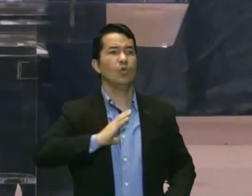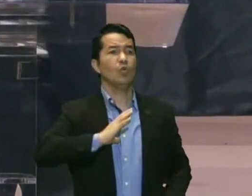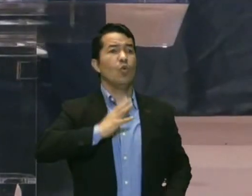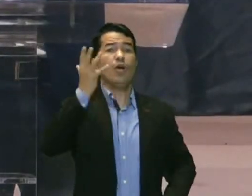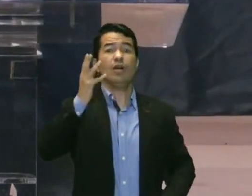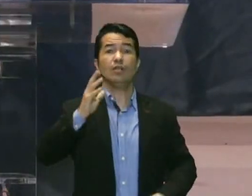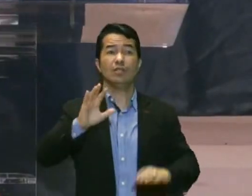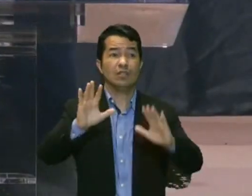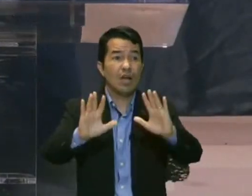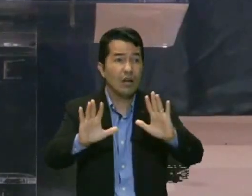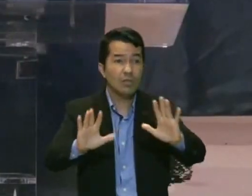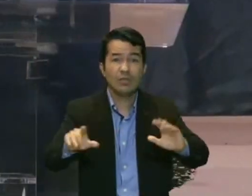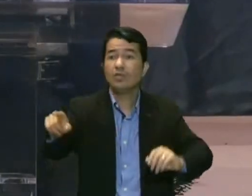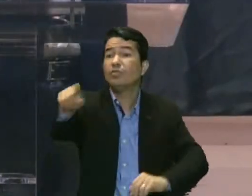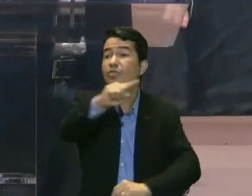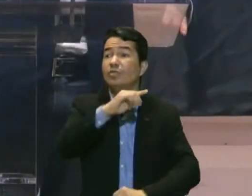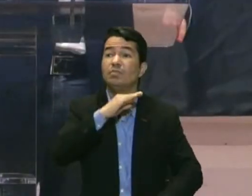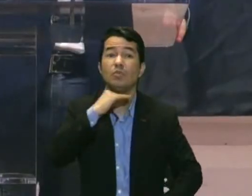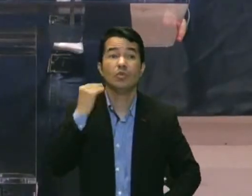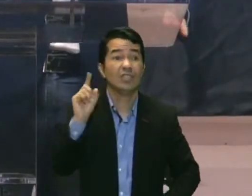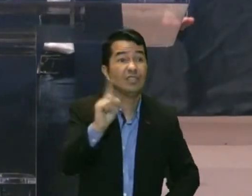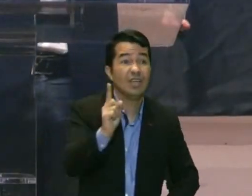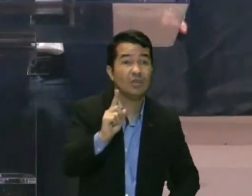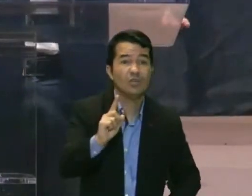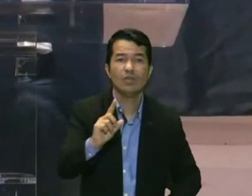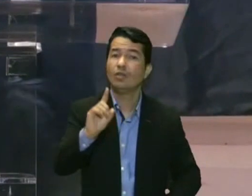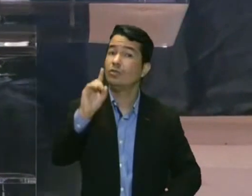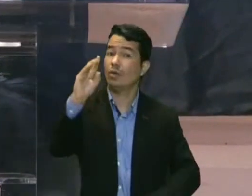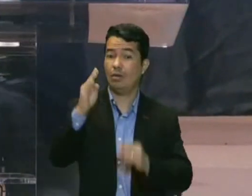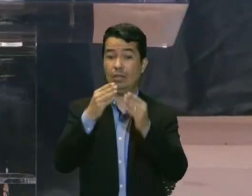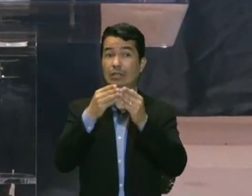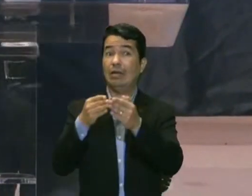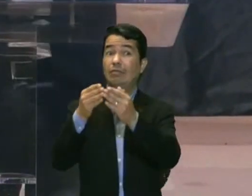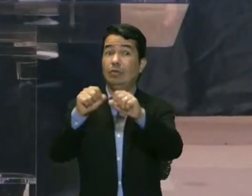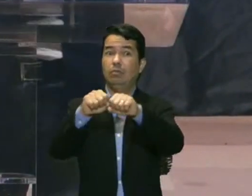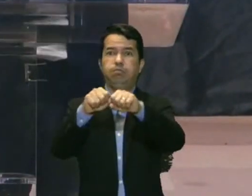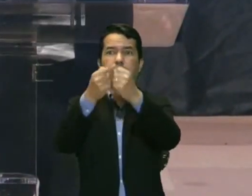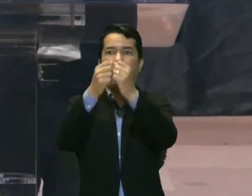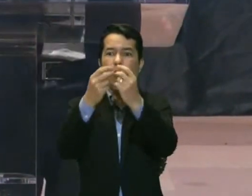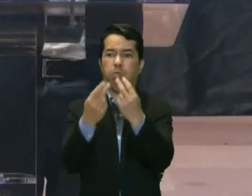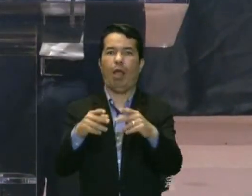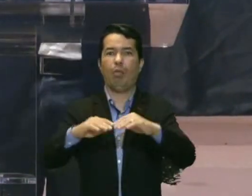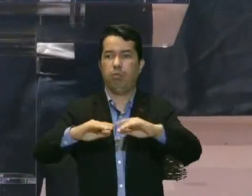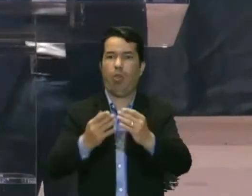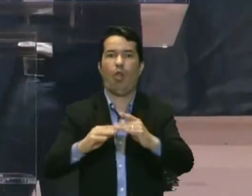vida, apenas o navio será destruído. Você imaginou?